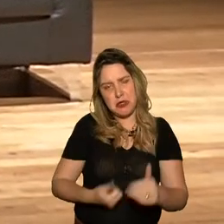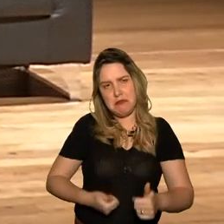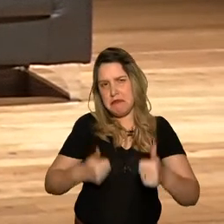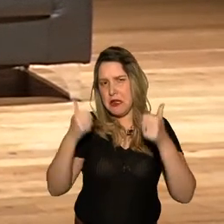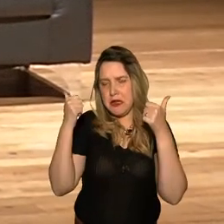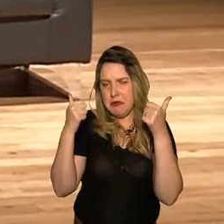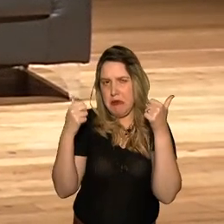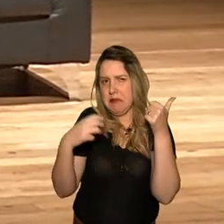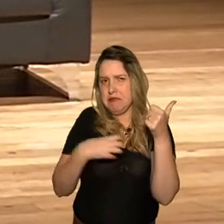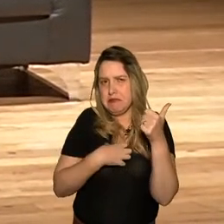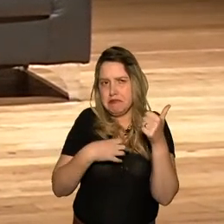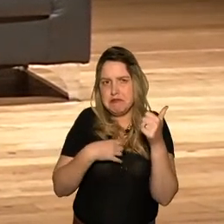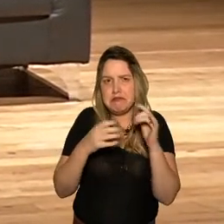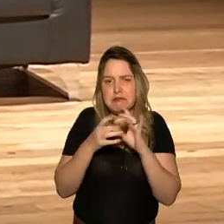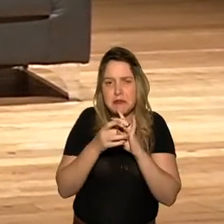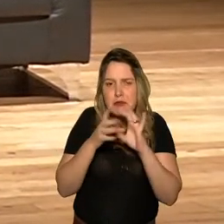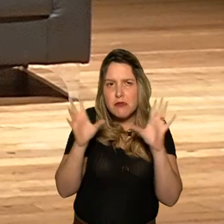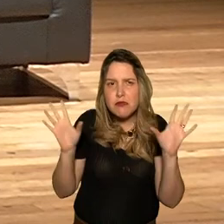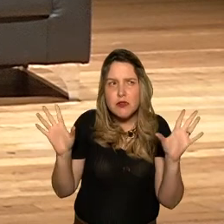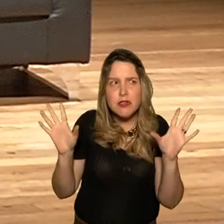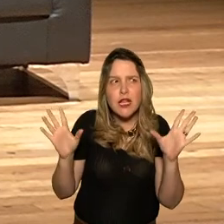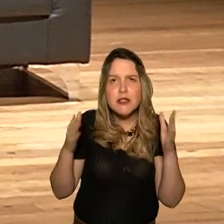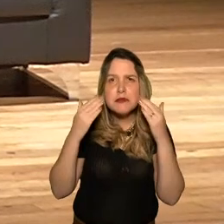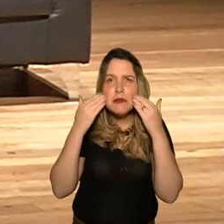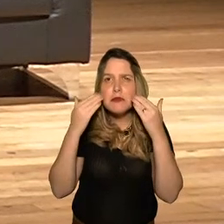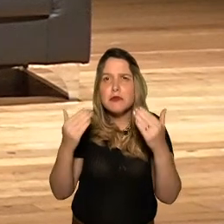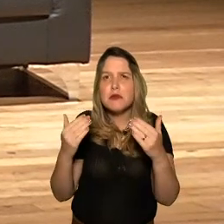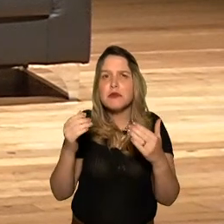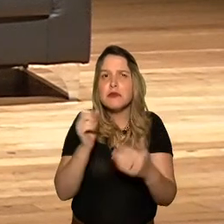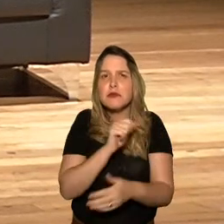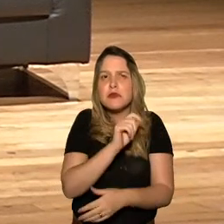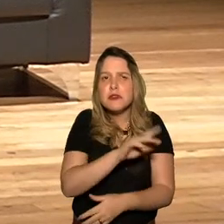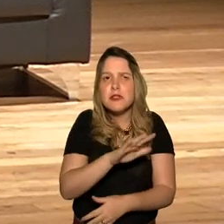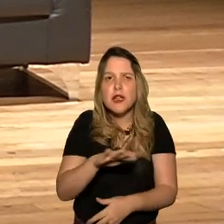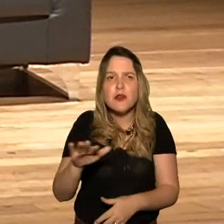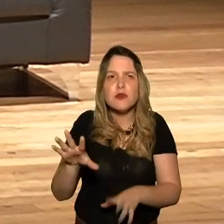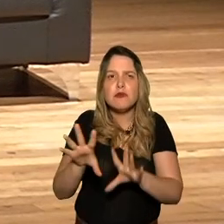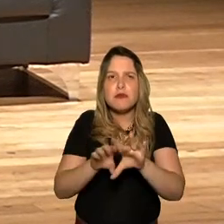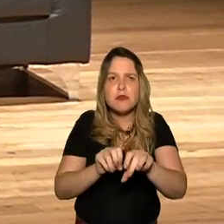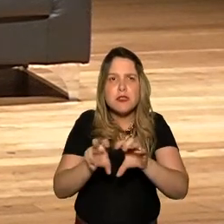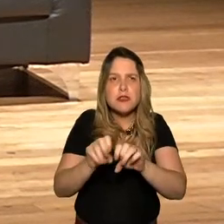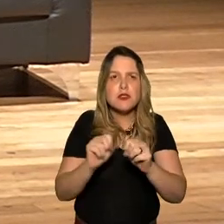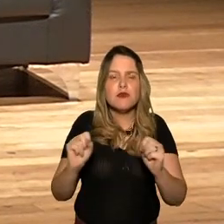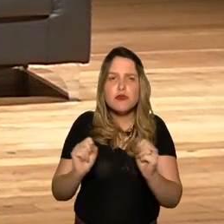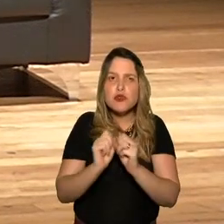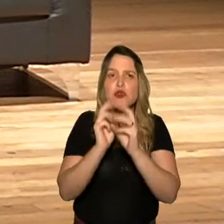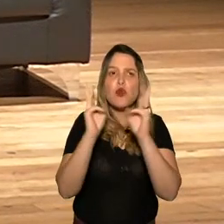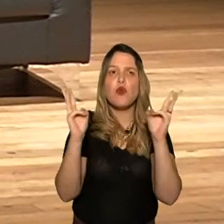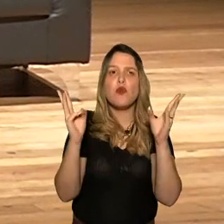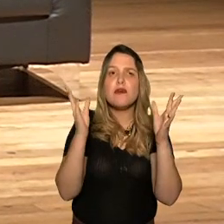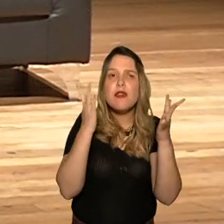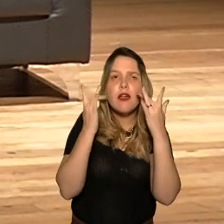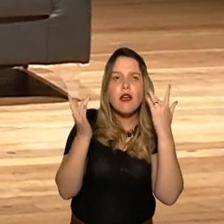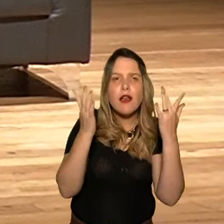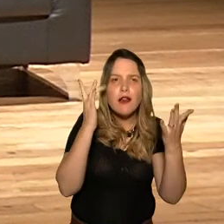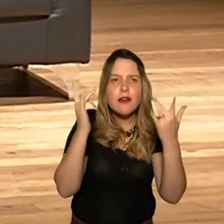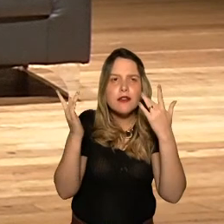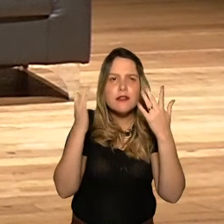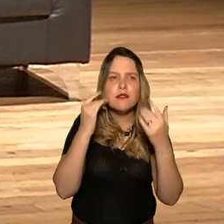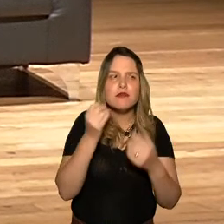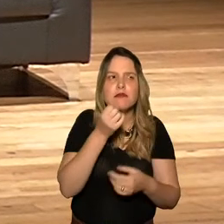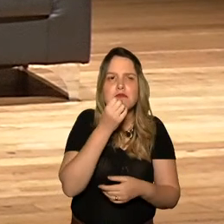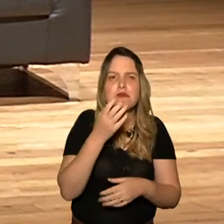me sentir à vontade e trazer isso para os meus alunos é frequentar Exposições shows teatro e